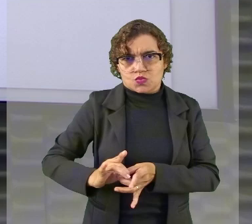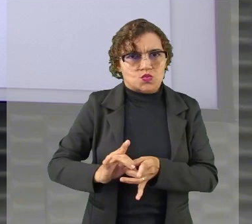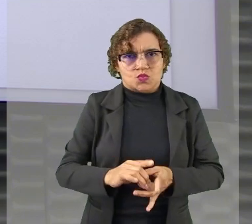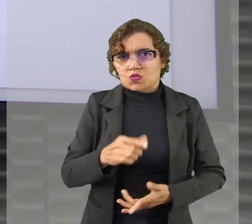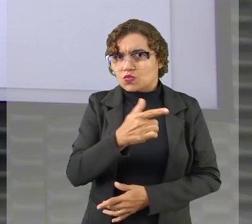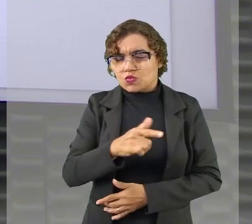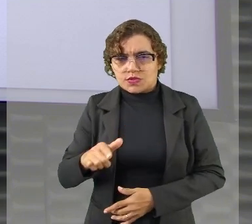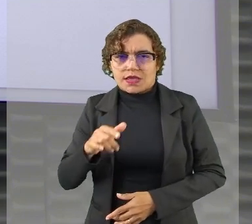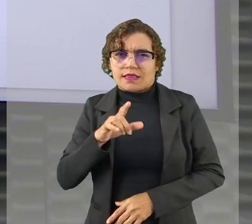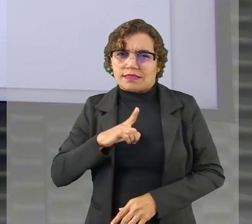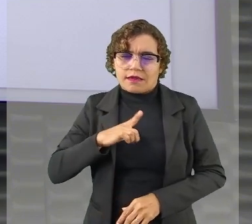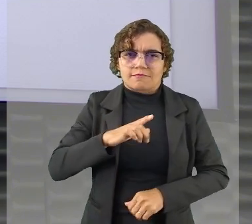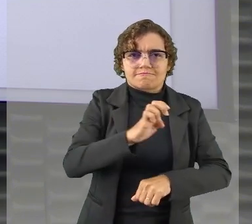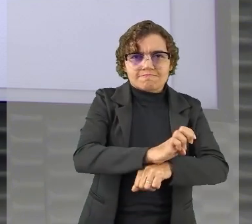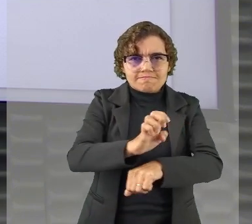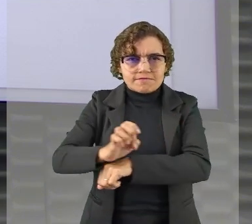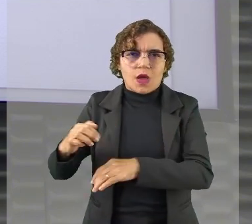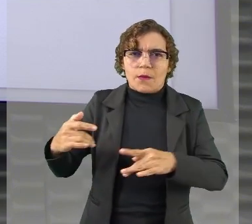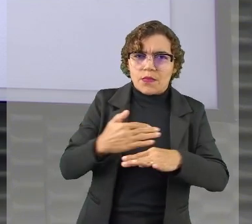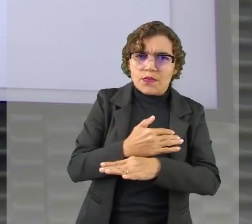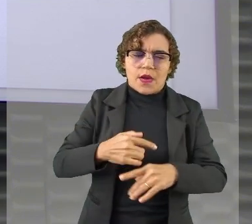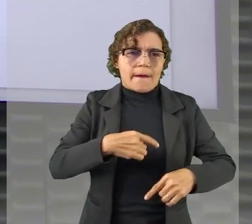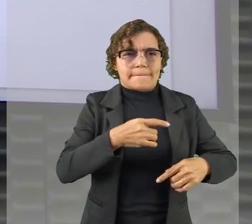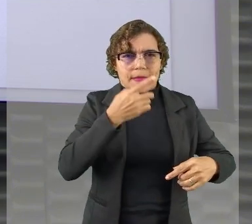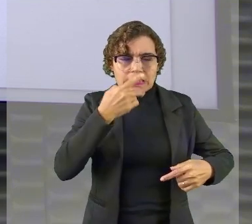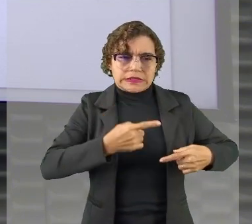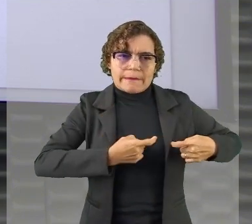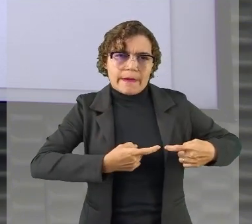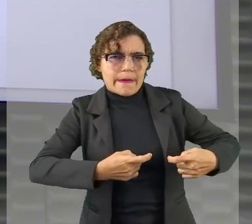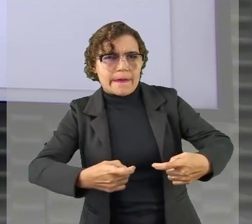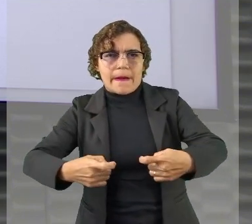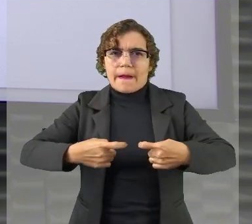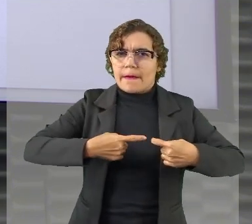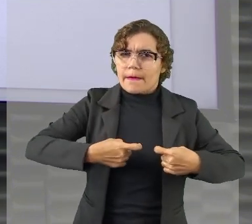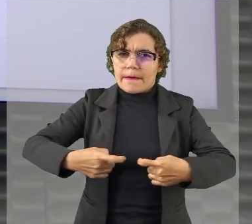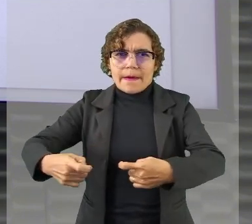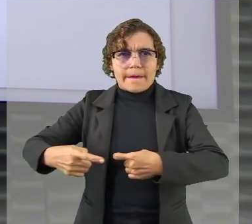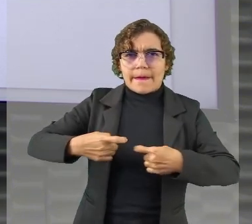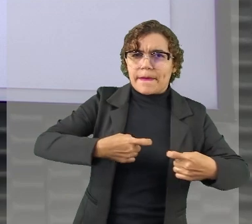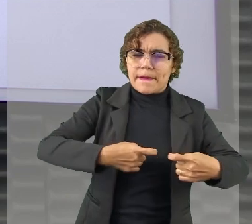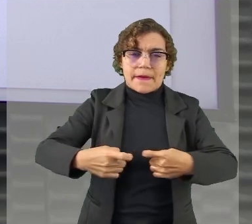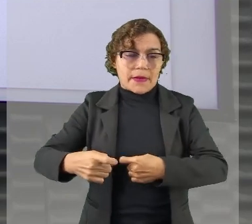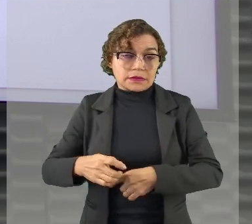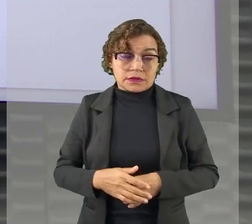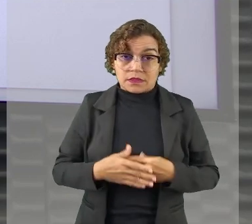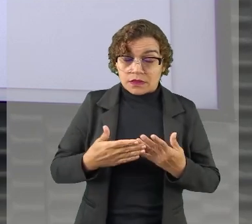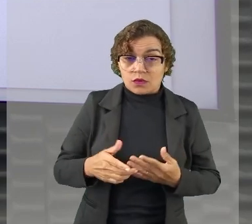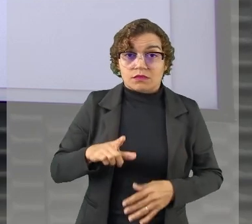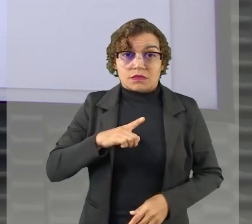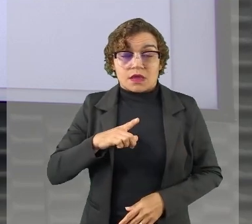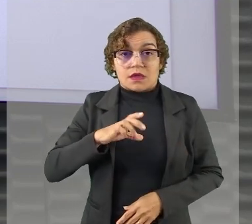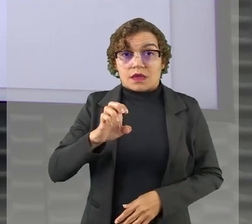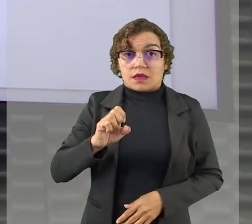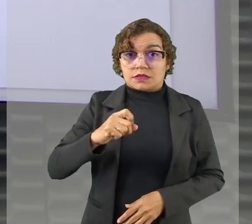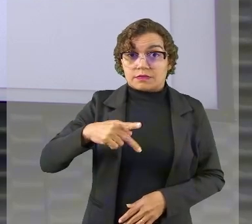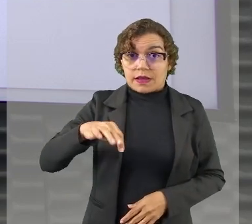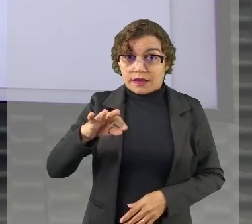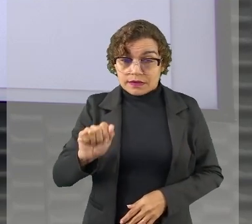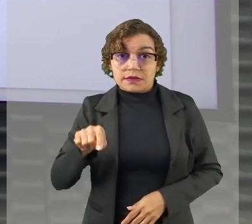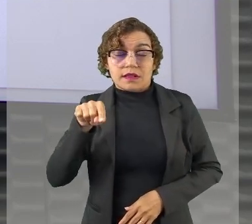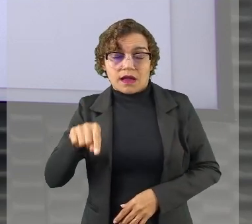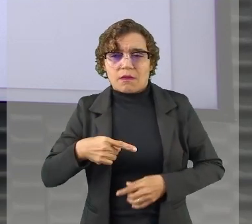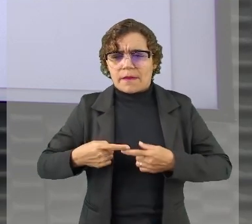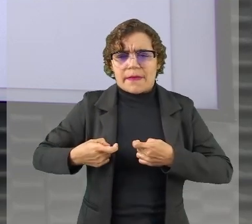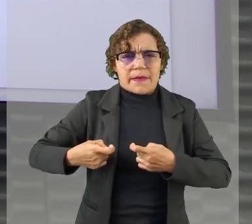cidades, estados, onde elas muitas das vezes guerreavam entre si, A gente via que Esparta ali era a que mais